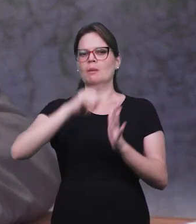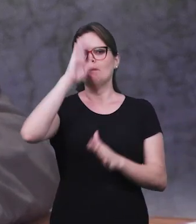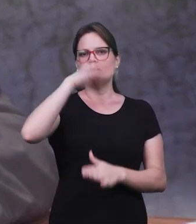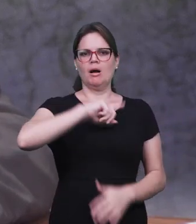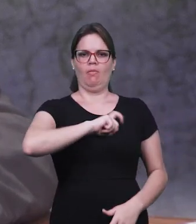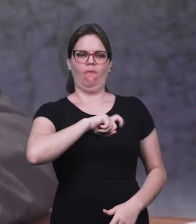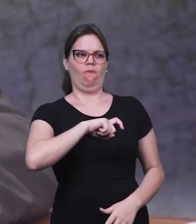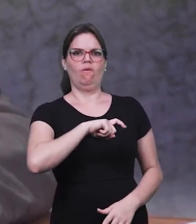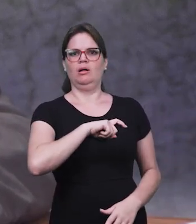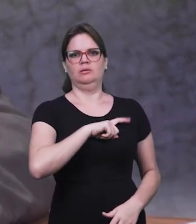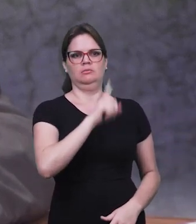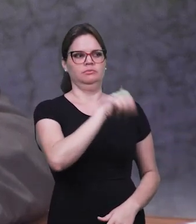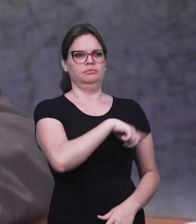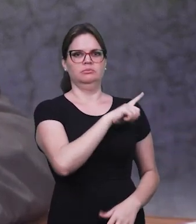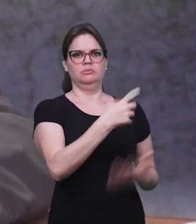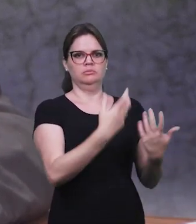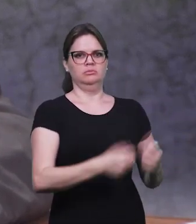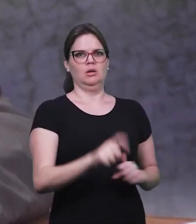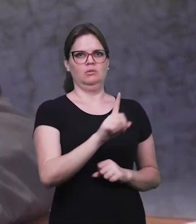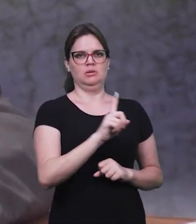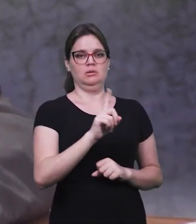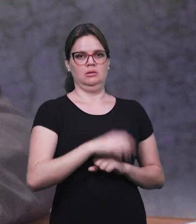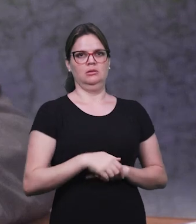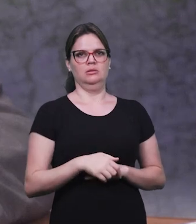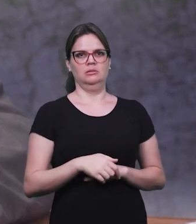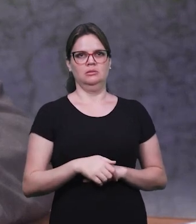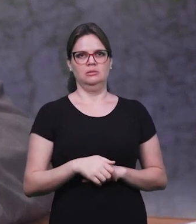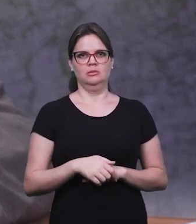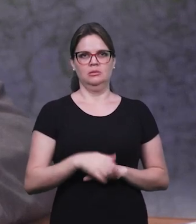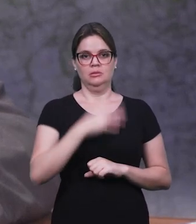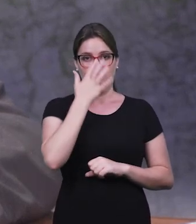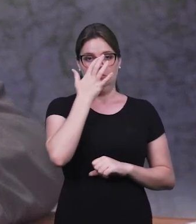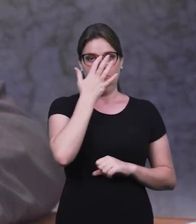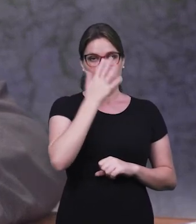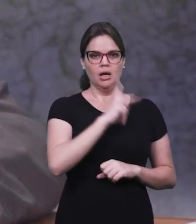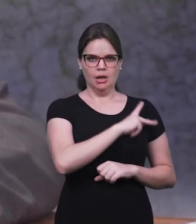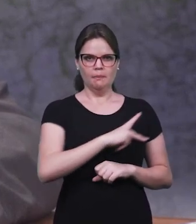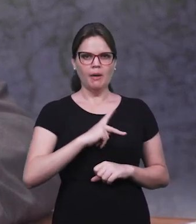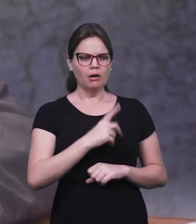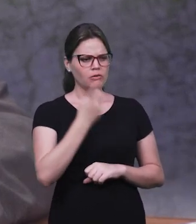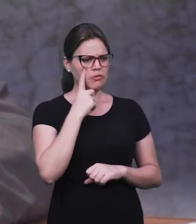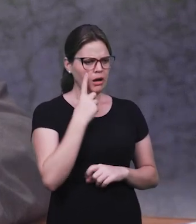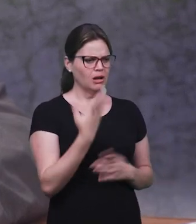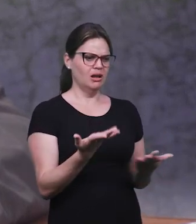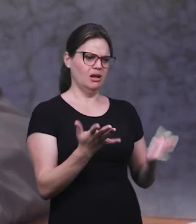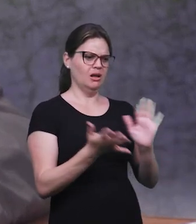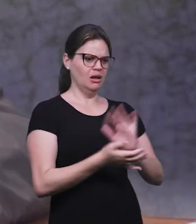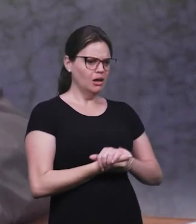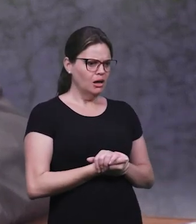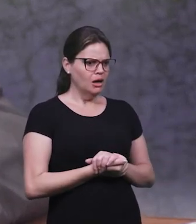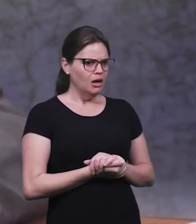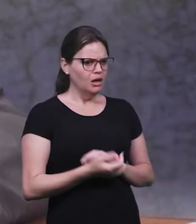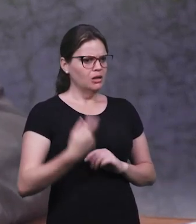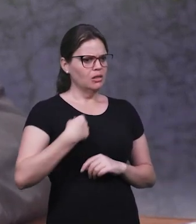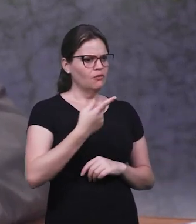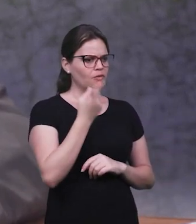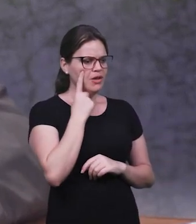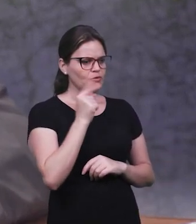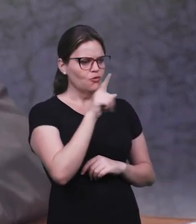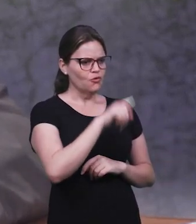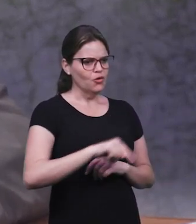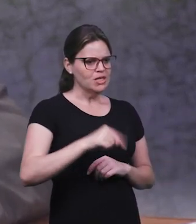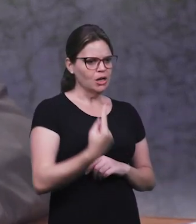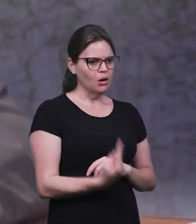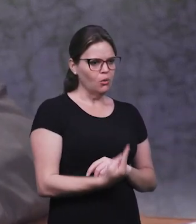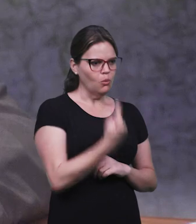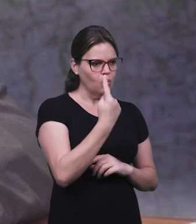E diz aos Gálatas: me maravilho de que tenhais passado do único evangelho, o número